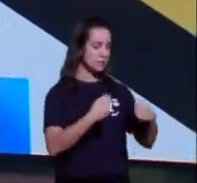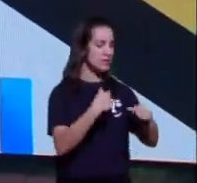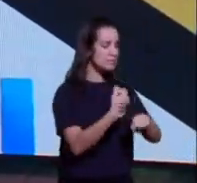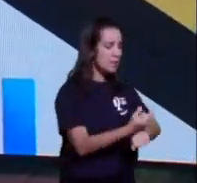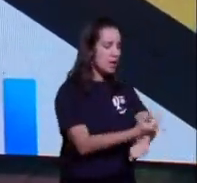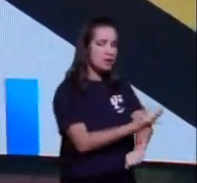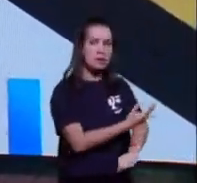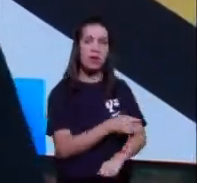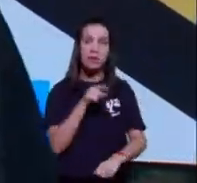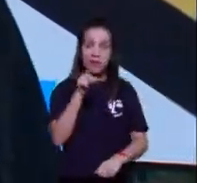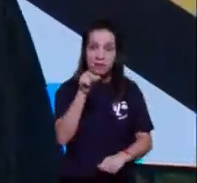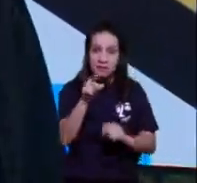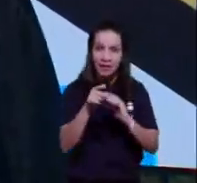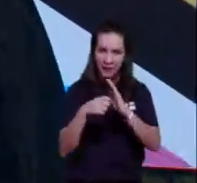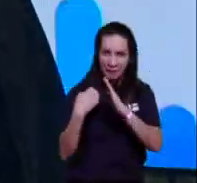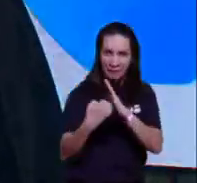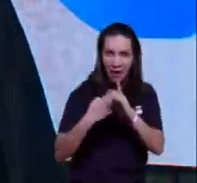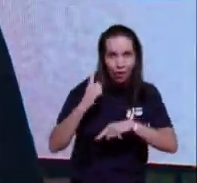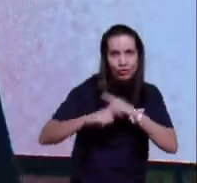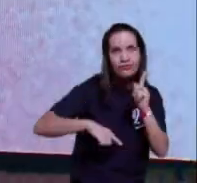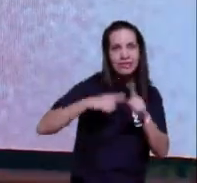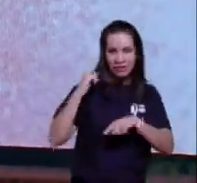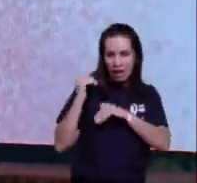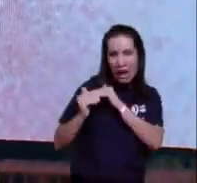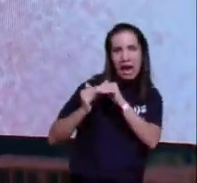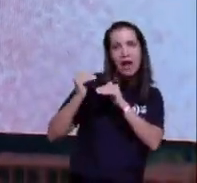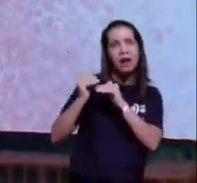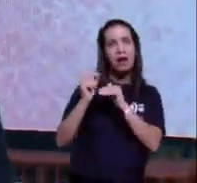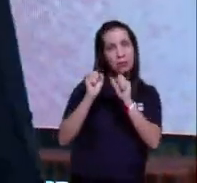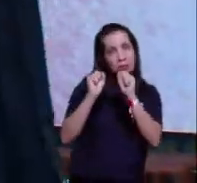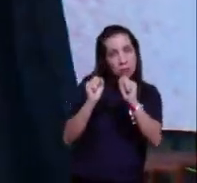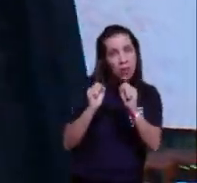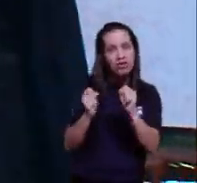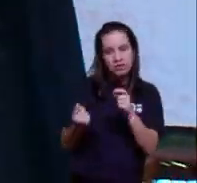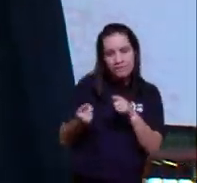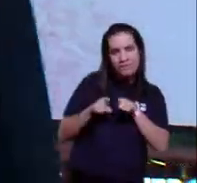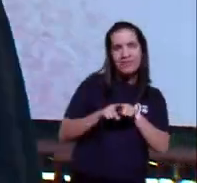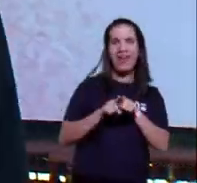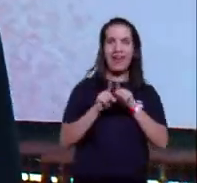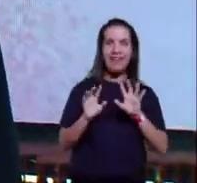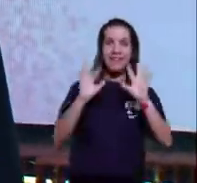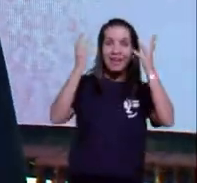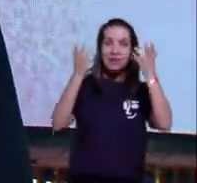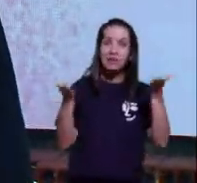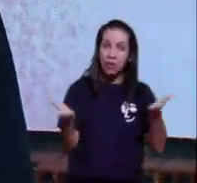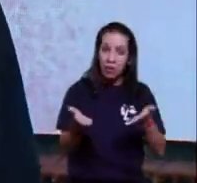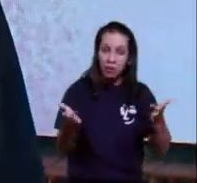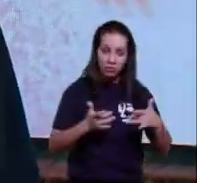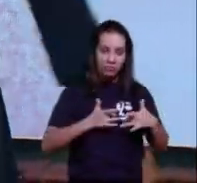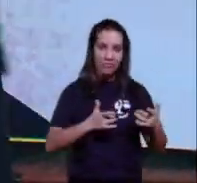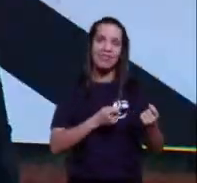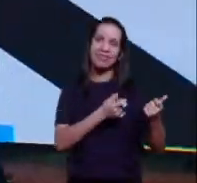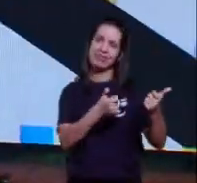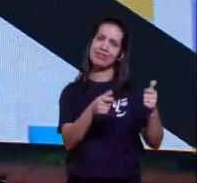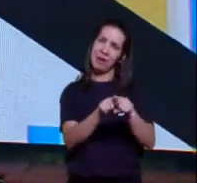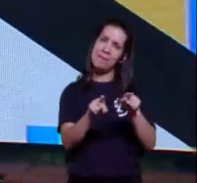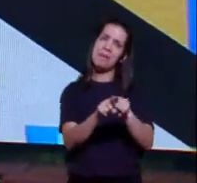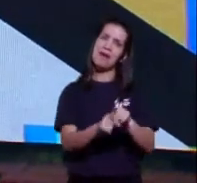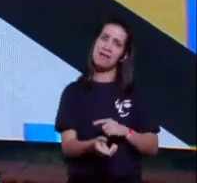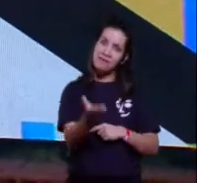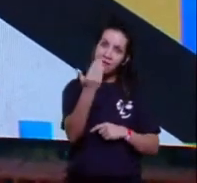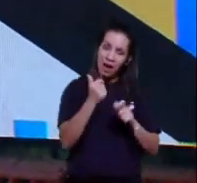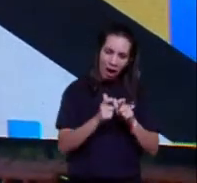Você que tem uma empresa de sucesso, inspire-se no nosso evento aqui de hoje para fazer também exatamente. O seu evento, né? Vamos